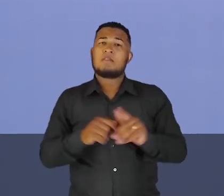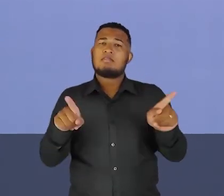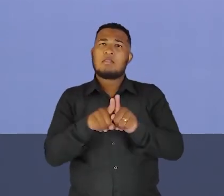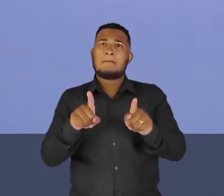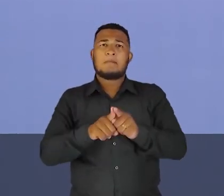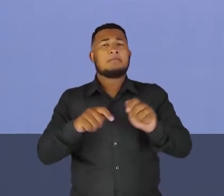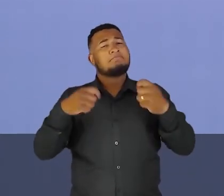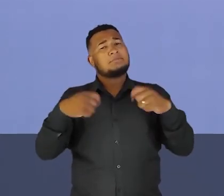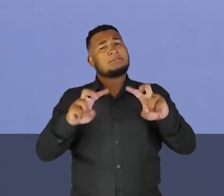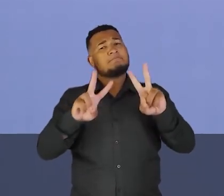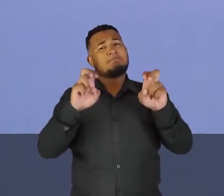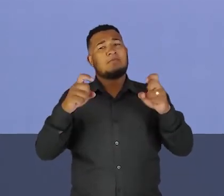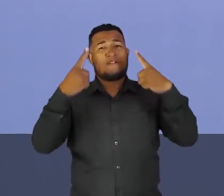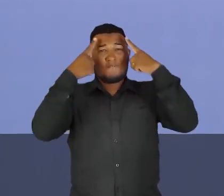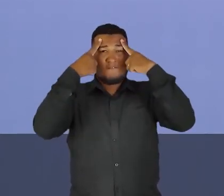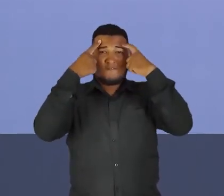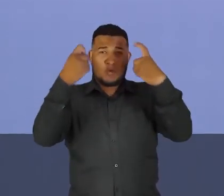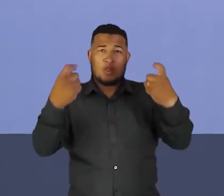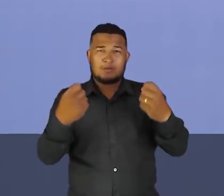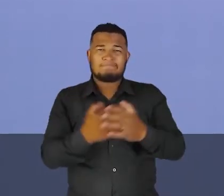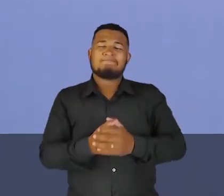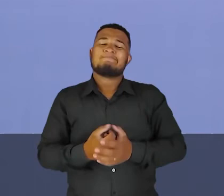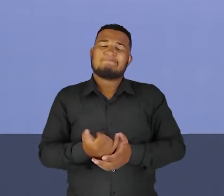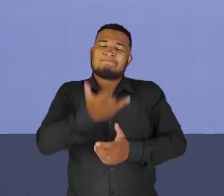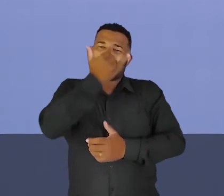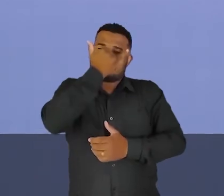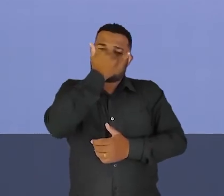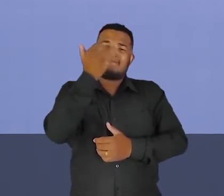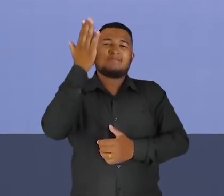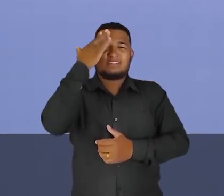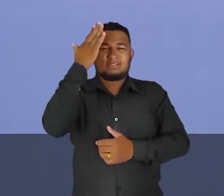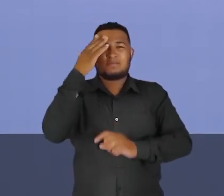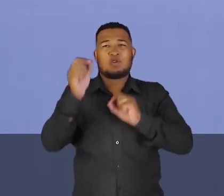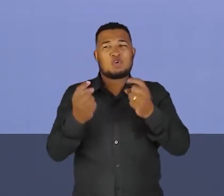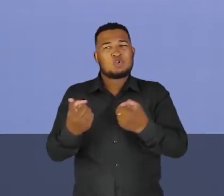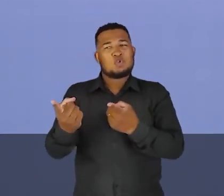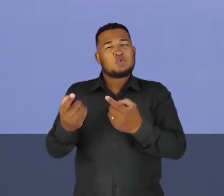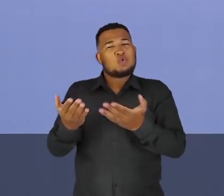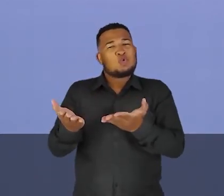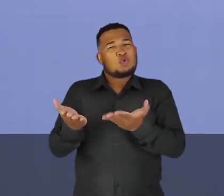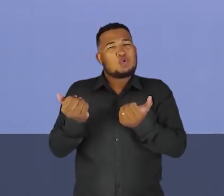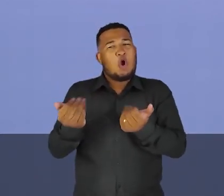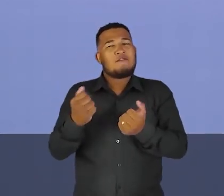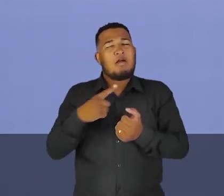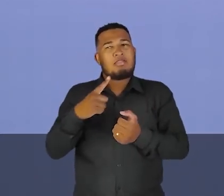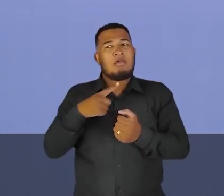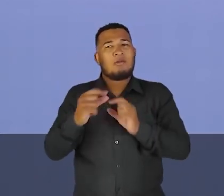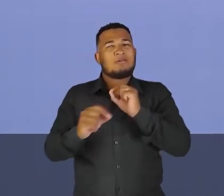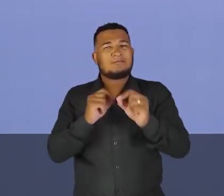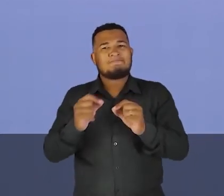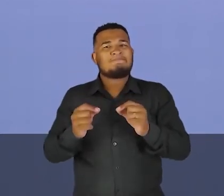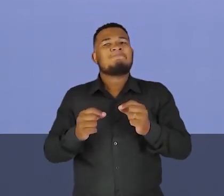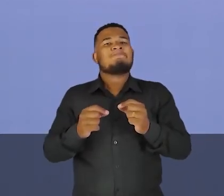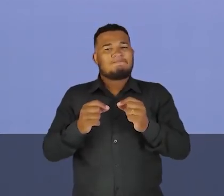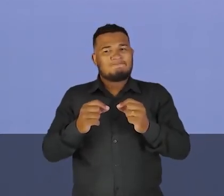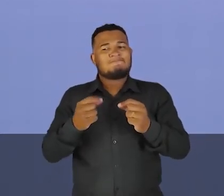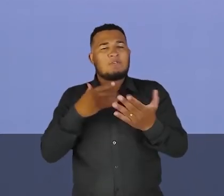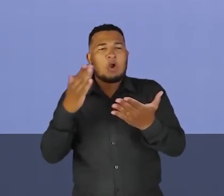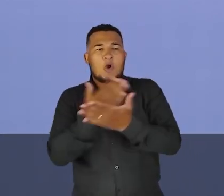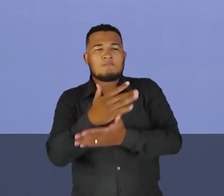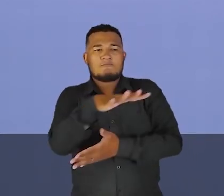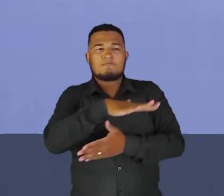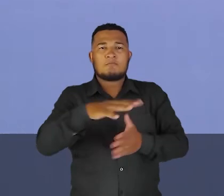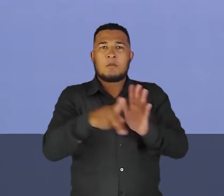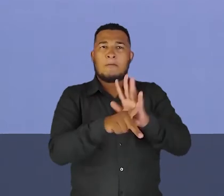da violência, né? Infelizmente, a gente sabe que os jovens são vulneráveis, né? Aliás, é uma parte da